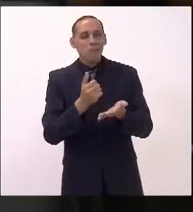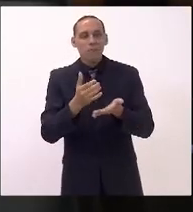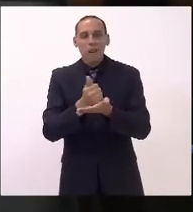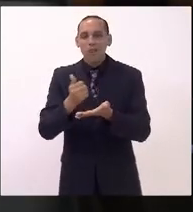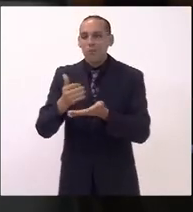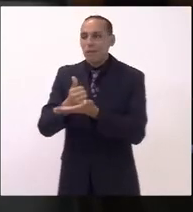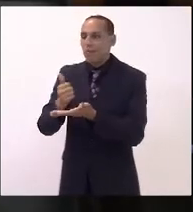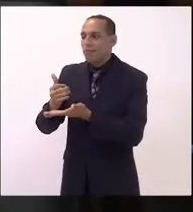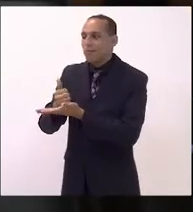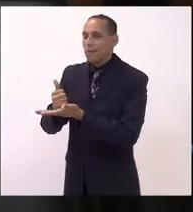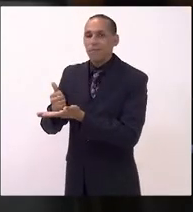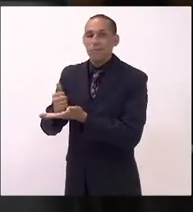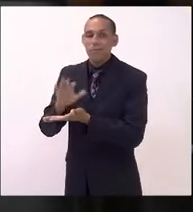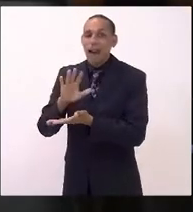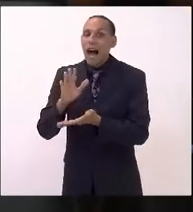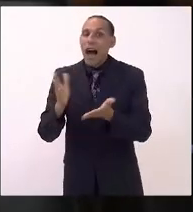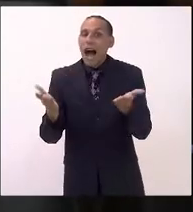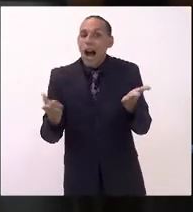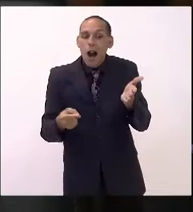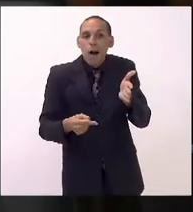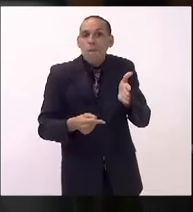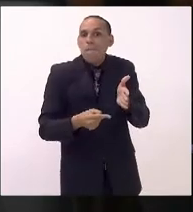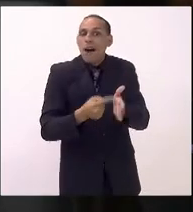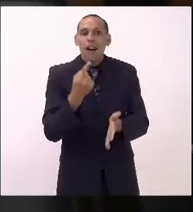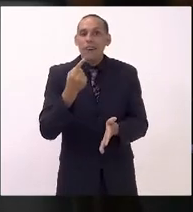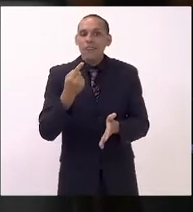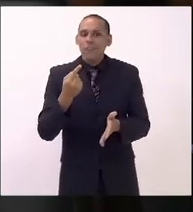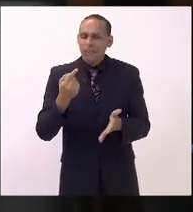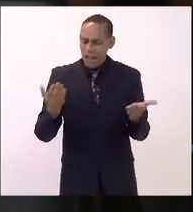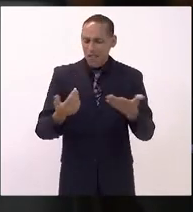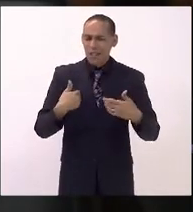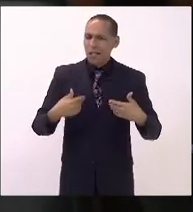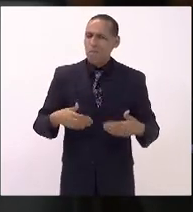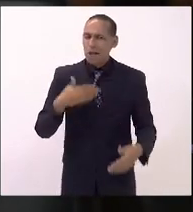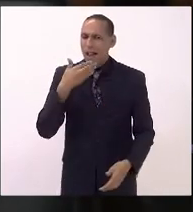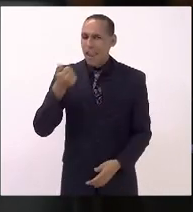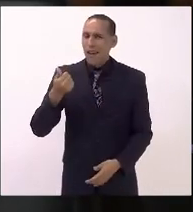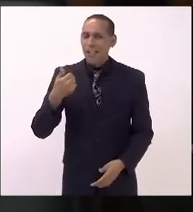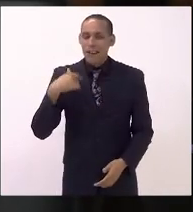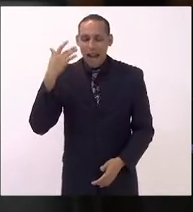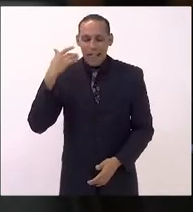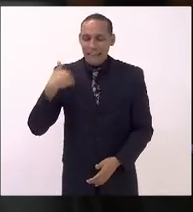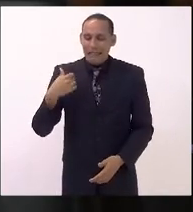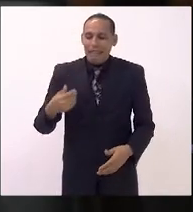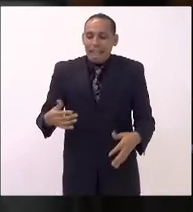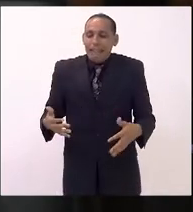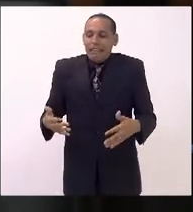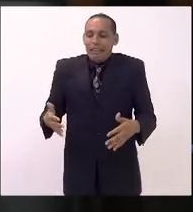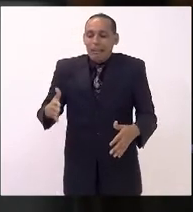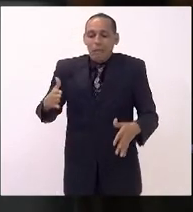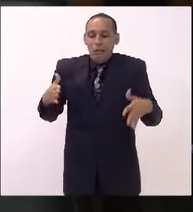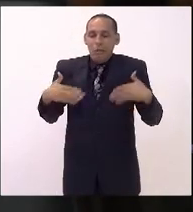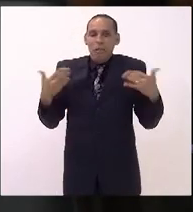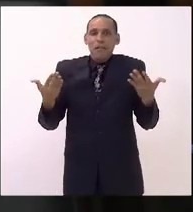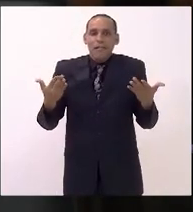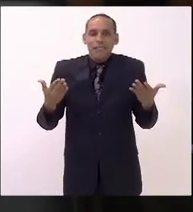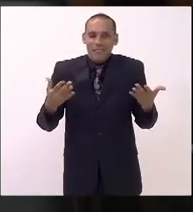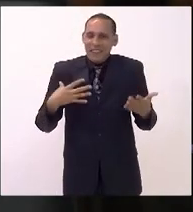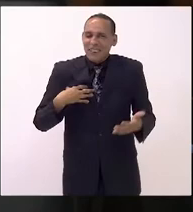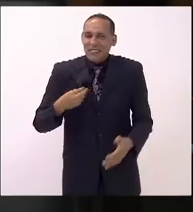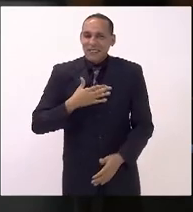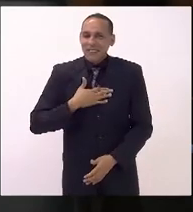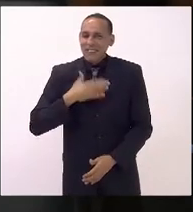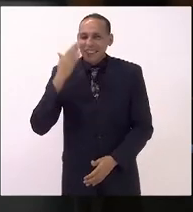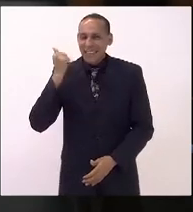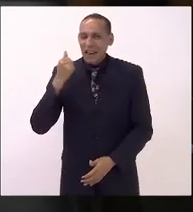Mas dizer para vocês que pela primeira vez hoje, agora eu estou melhor, né? Eu achei até que eu não ia aguentar o tranco. Meus filhos sabem